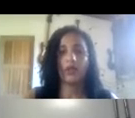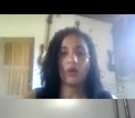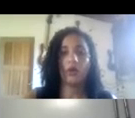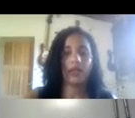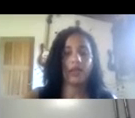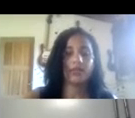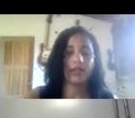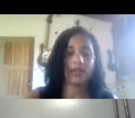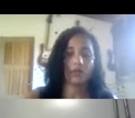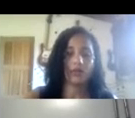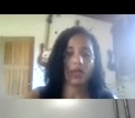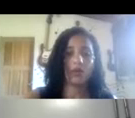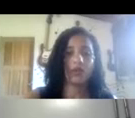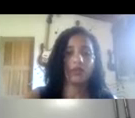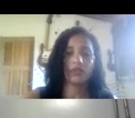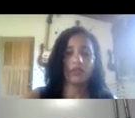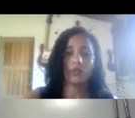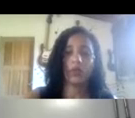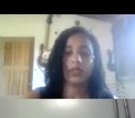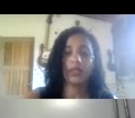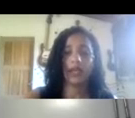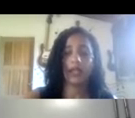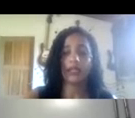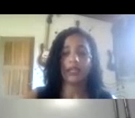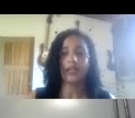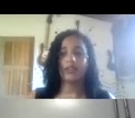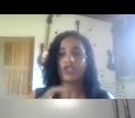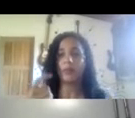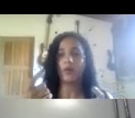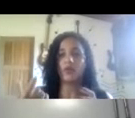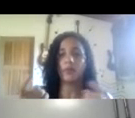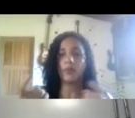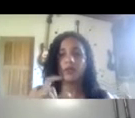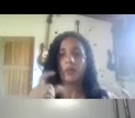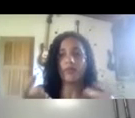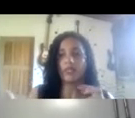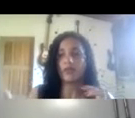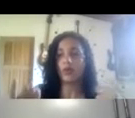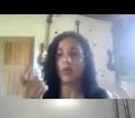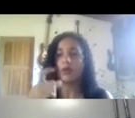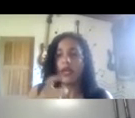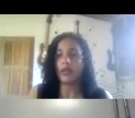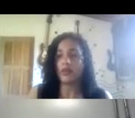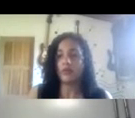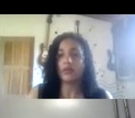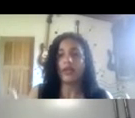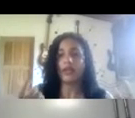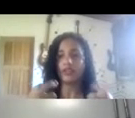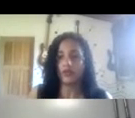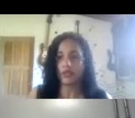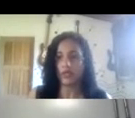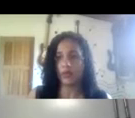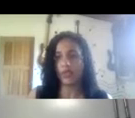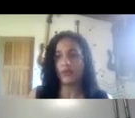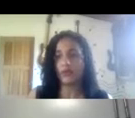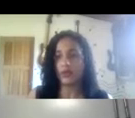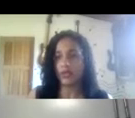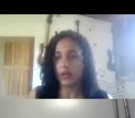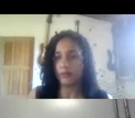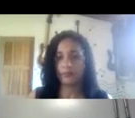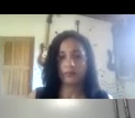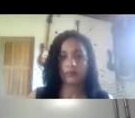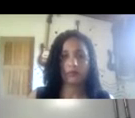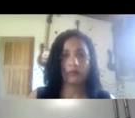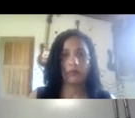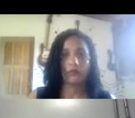vocês anotem aí essa resolução, que vocês cuidem dela e até já possam ir pensando como é que vocês vão incorporar isso dentro da realidade de vocês. Talvez fosse legal a